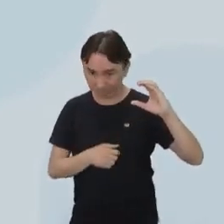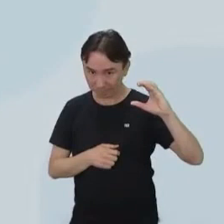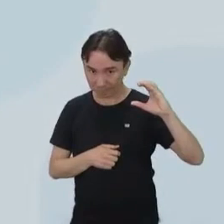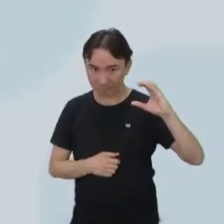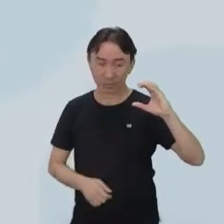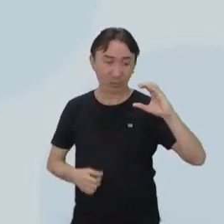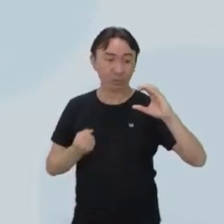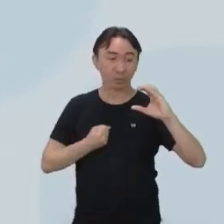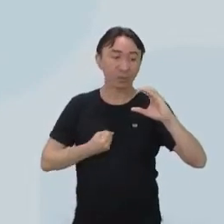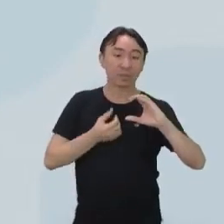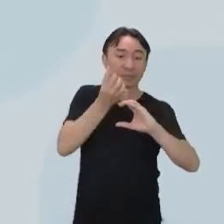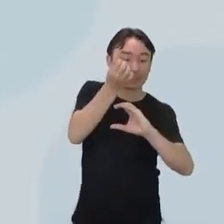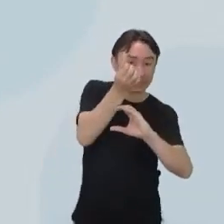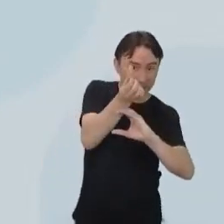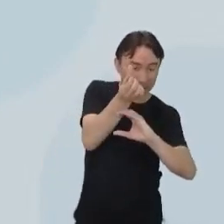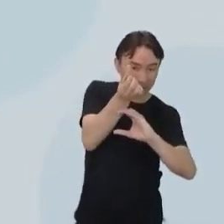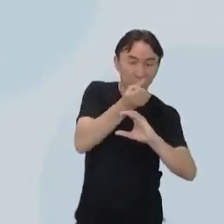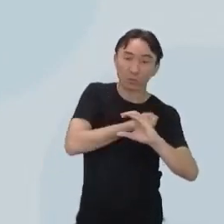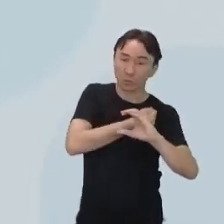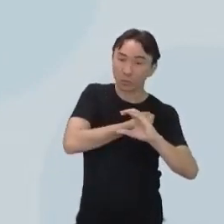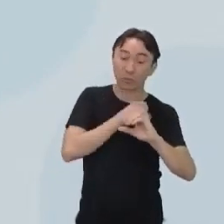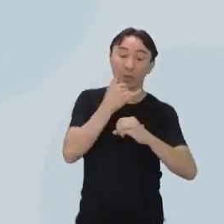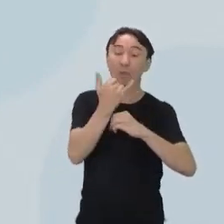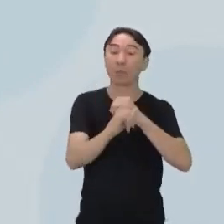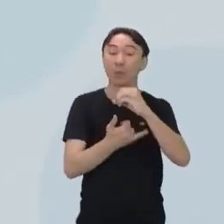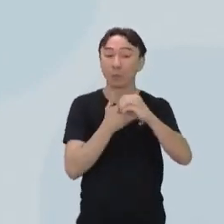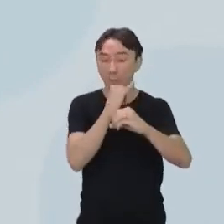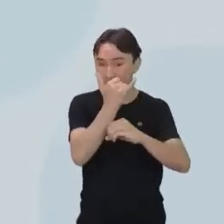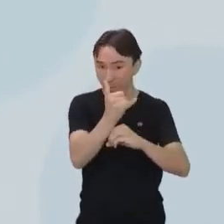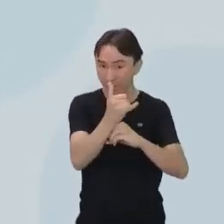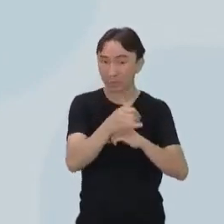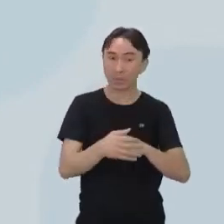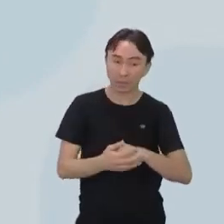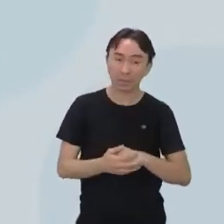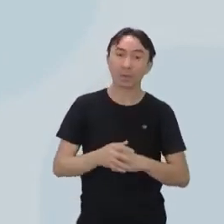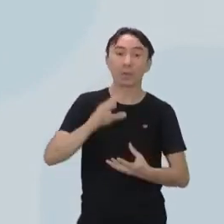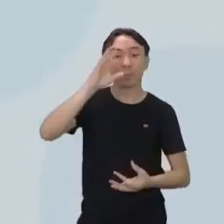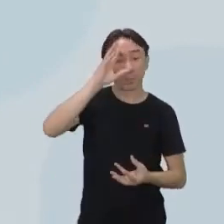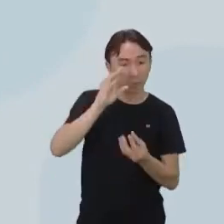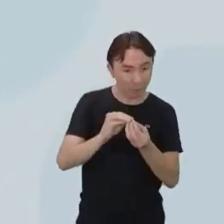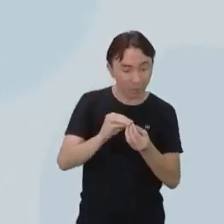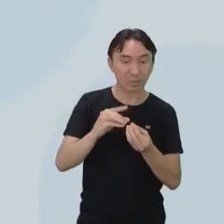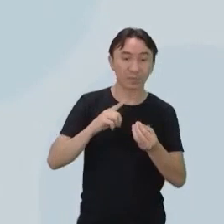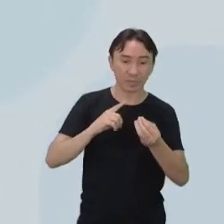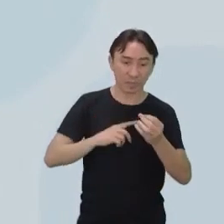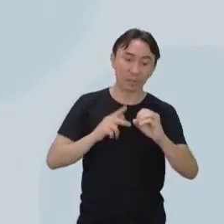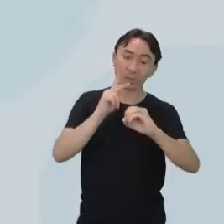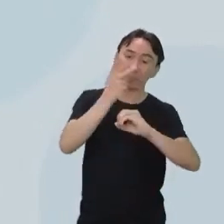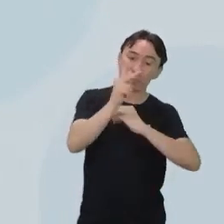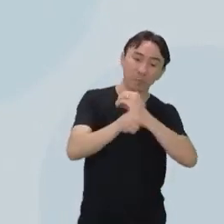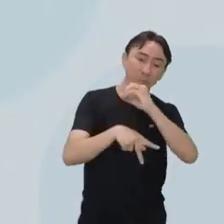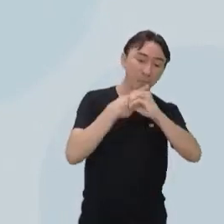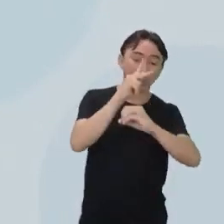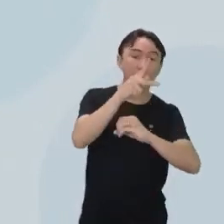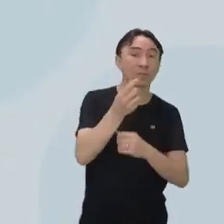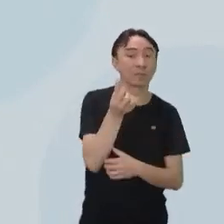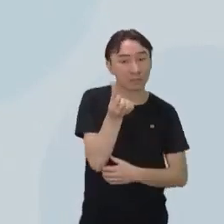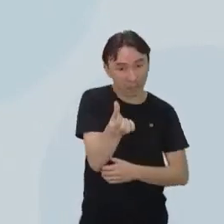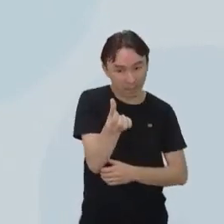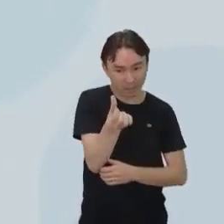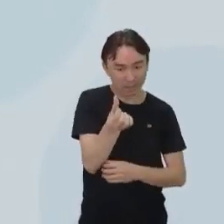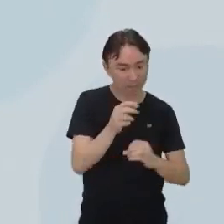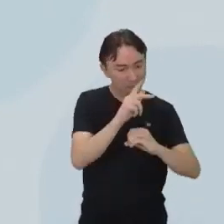o número 6, que é o número atômico, que mostra que ele tem 6 prótons, 6 partículas positivas, e se ele tem 6